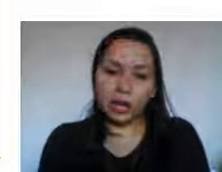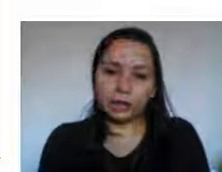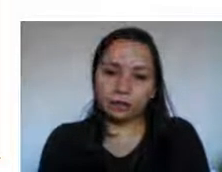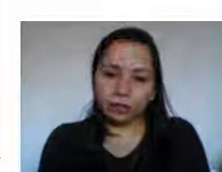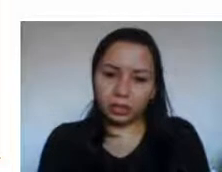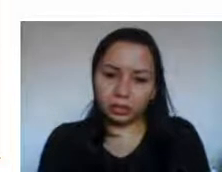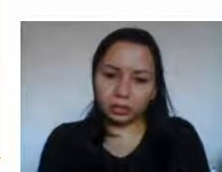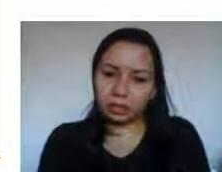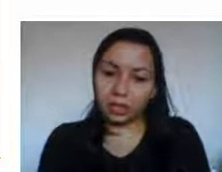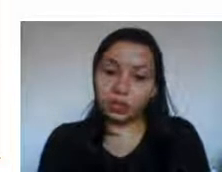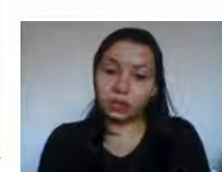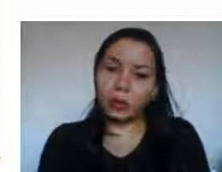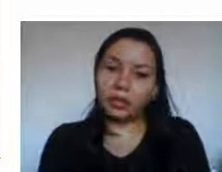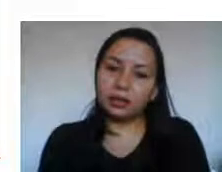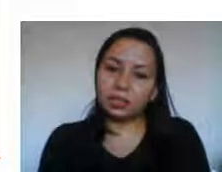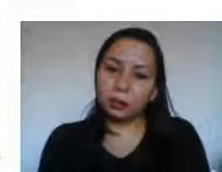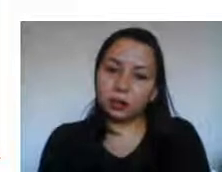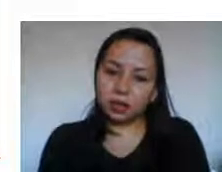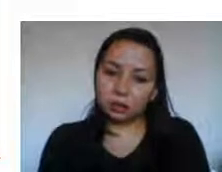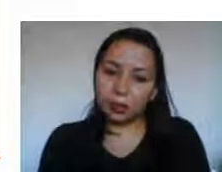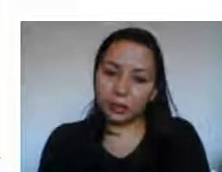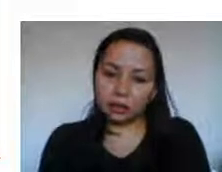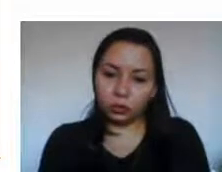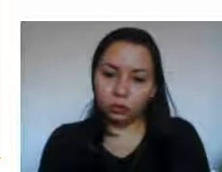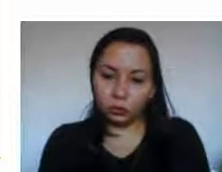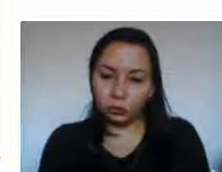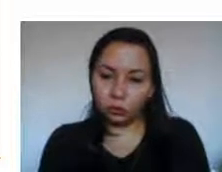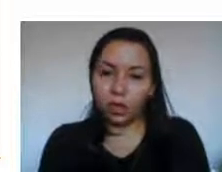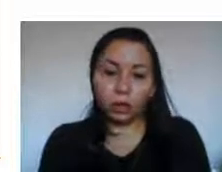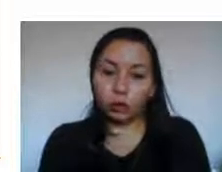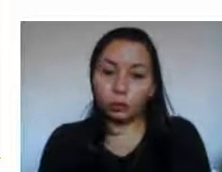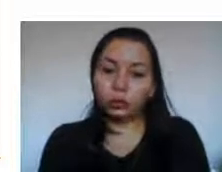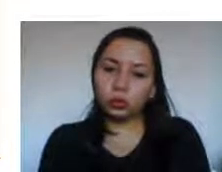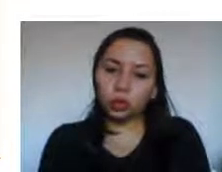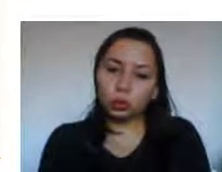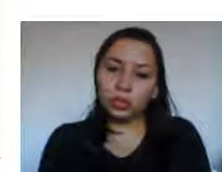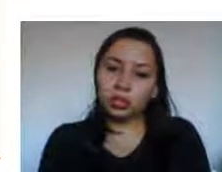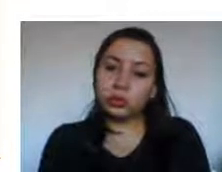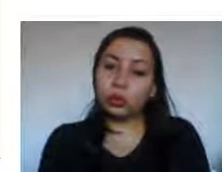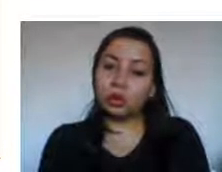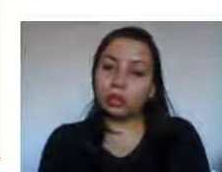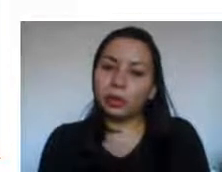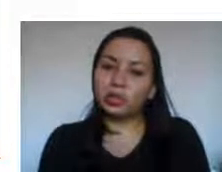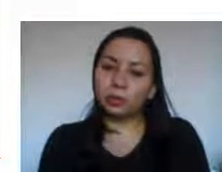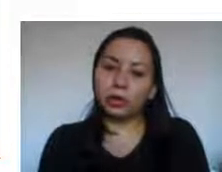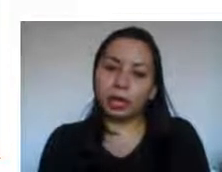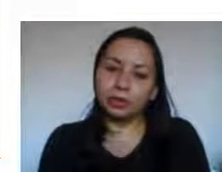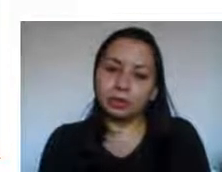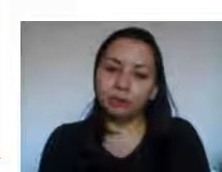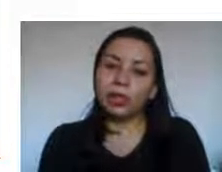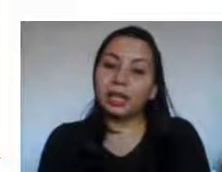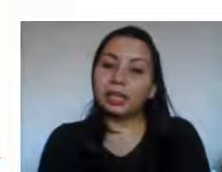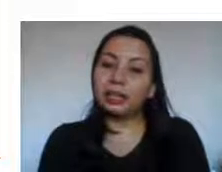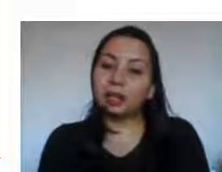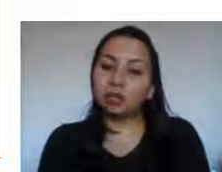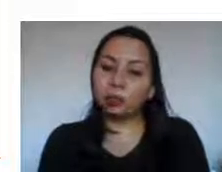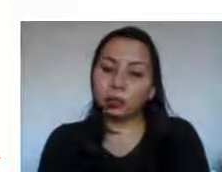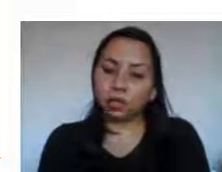nos mares é finita. Cerca de 53% da pesca do mundo, no mundo todo, estão sendo totalmente exploradas.